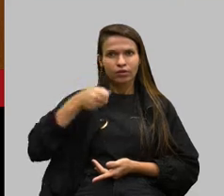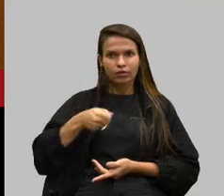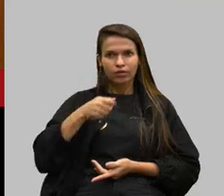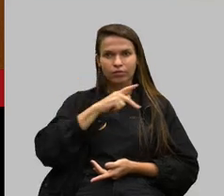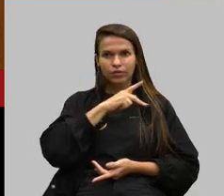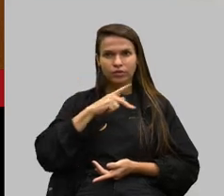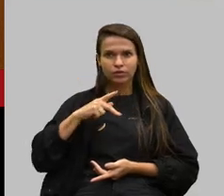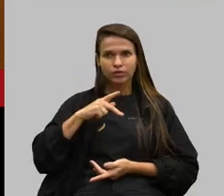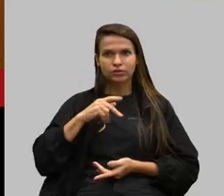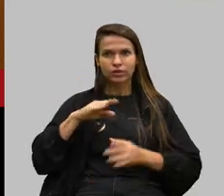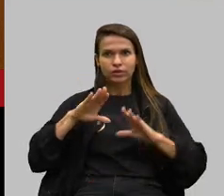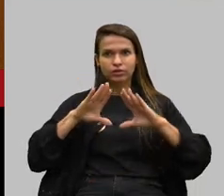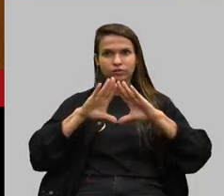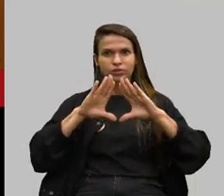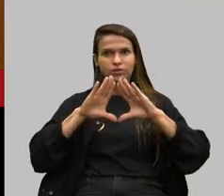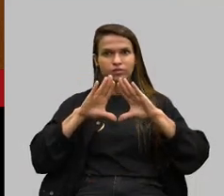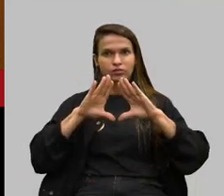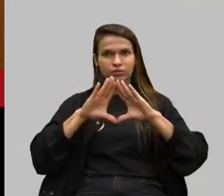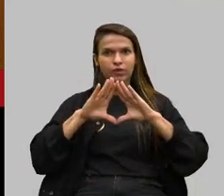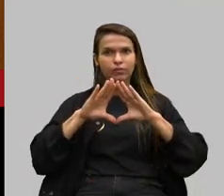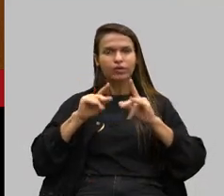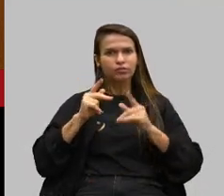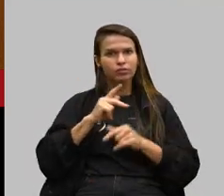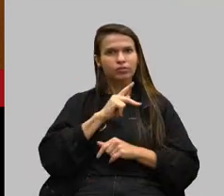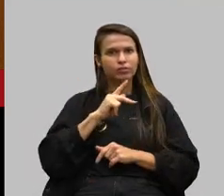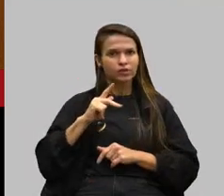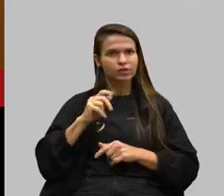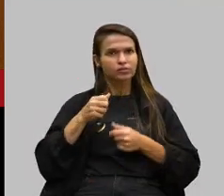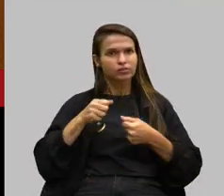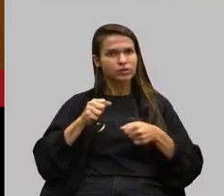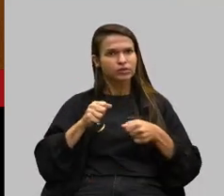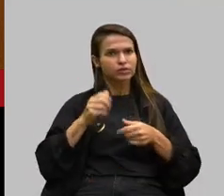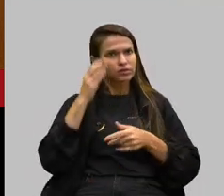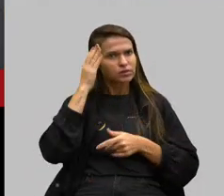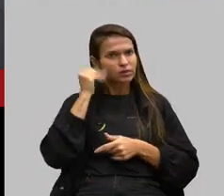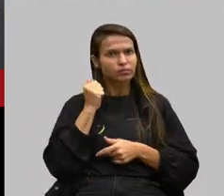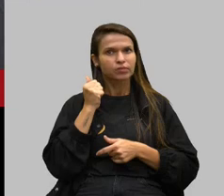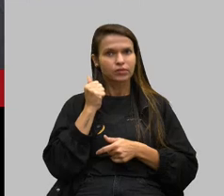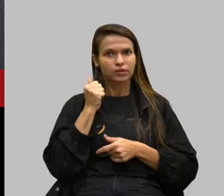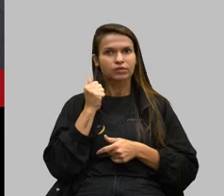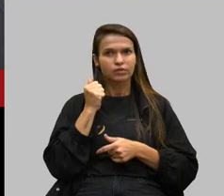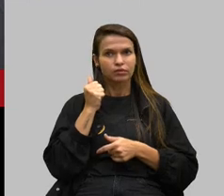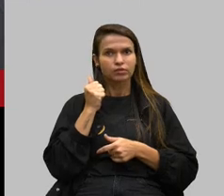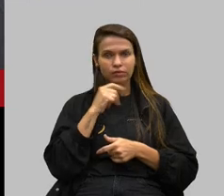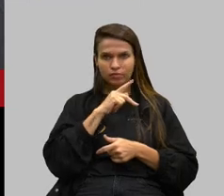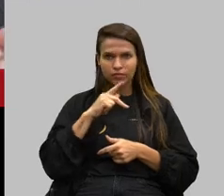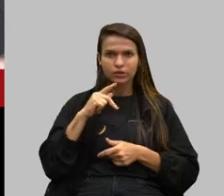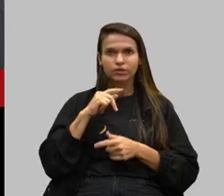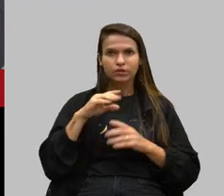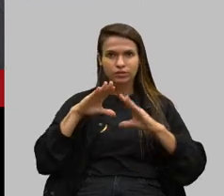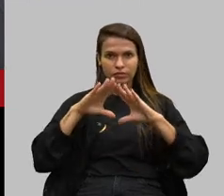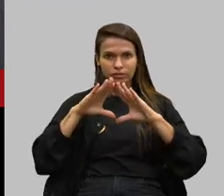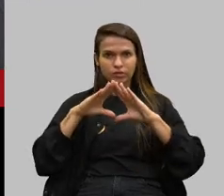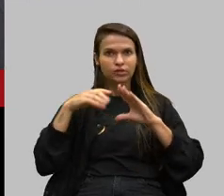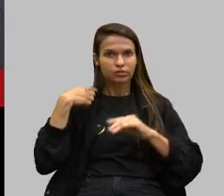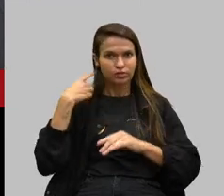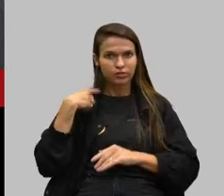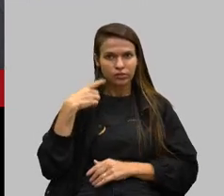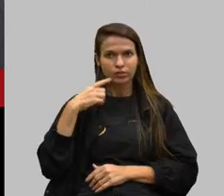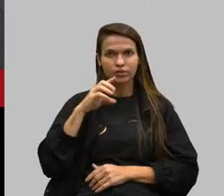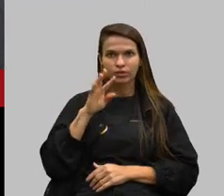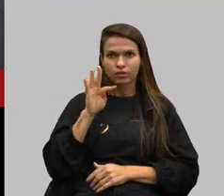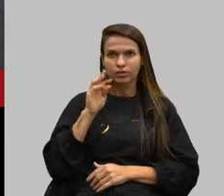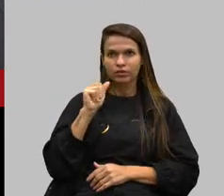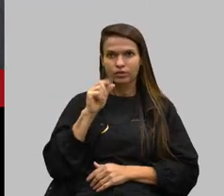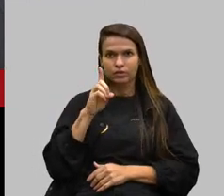Assembleia Pois é mas é mas o presidente precisa tomar conhecimento presidente dentro da Assembleia o deputado Tadeu Martins lei